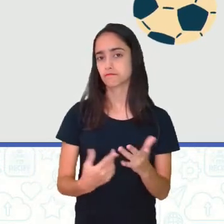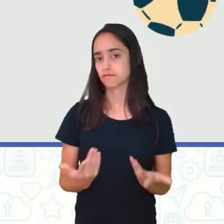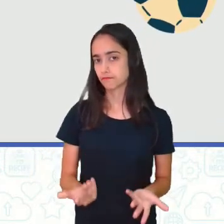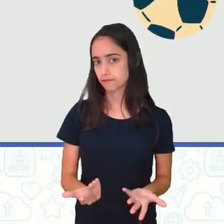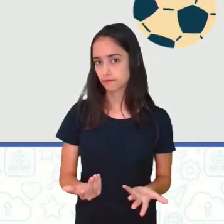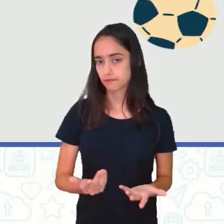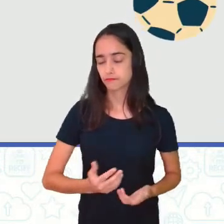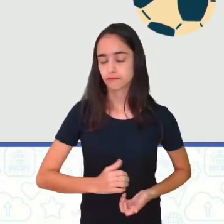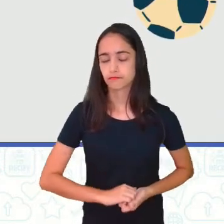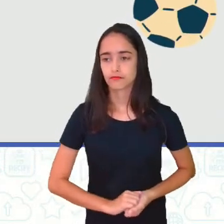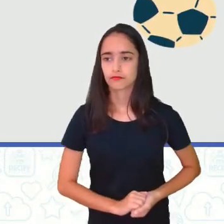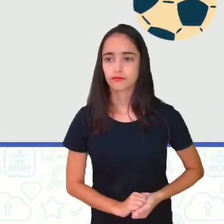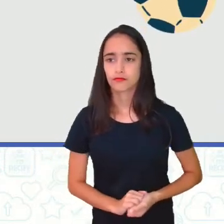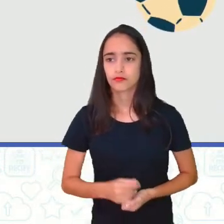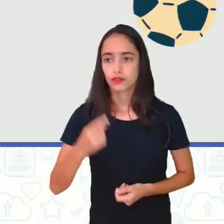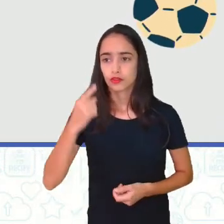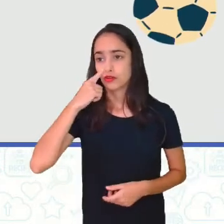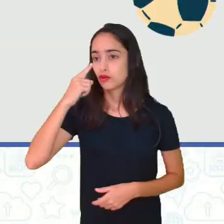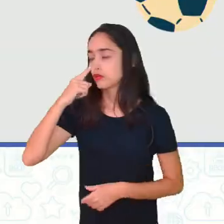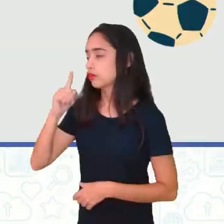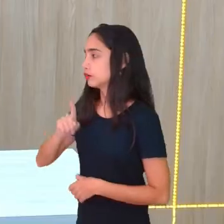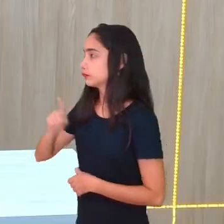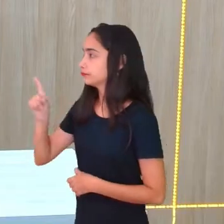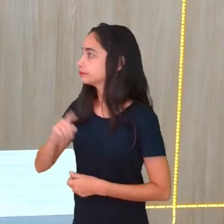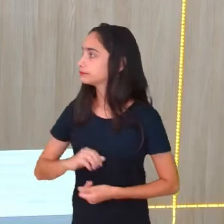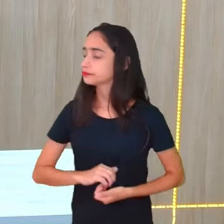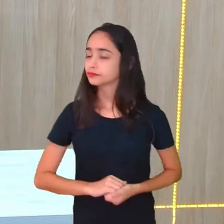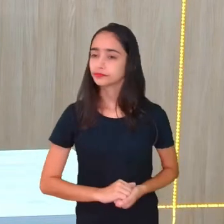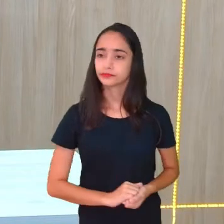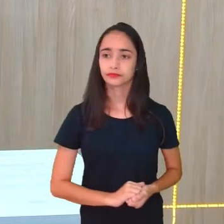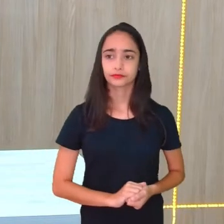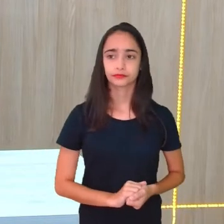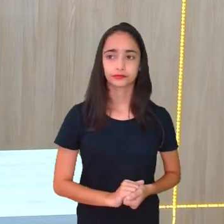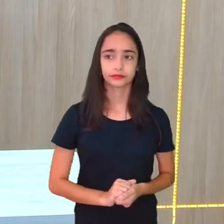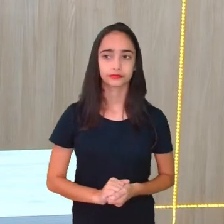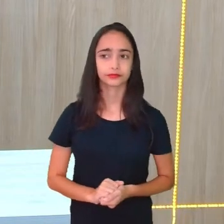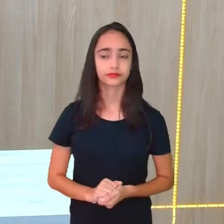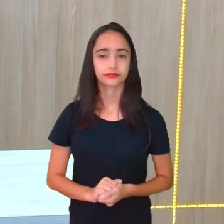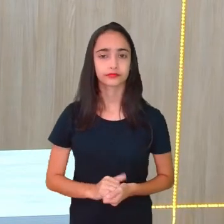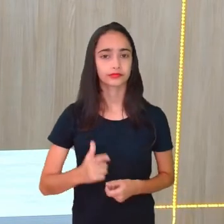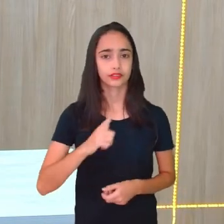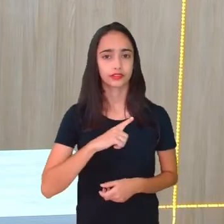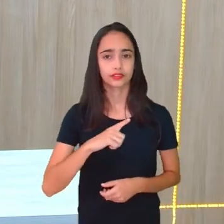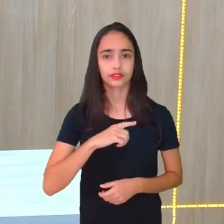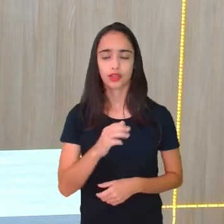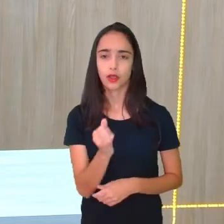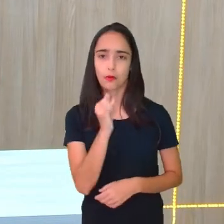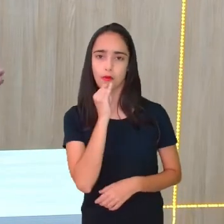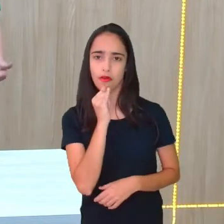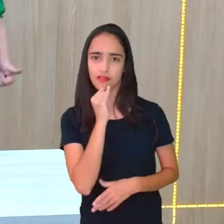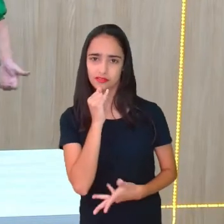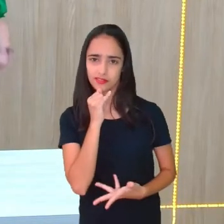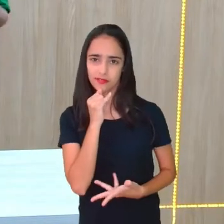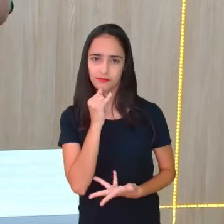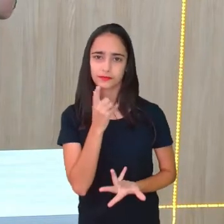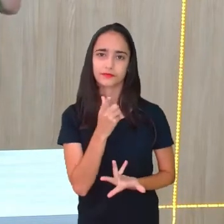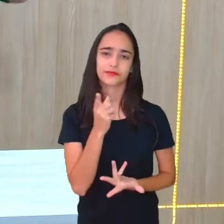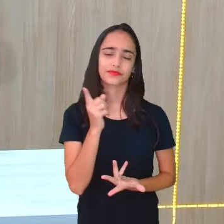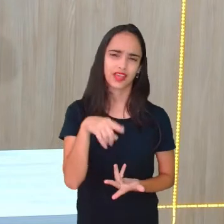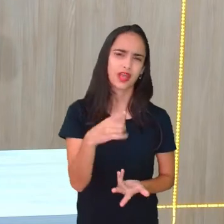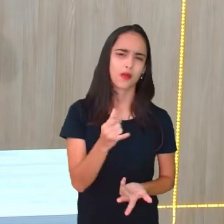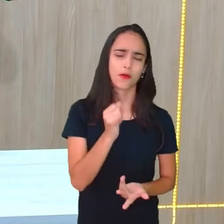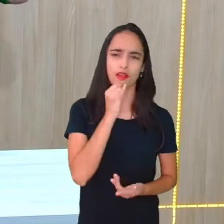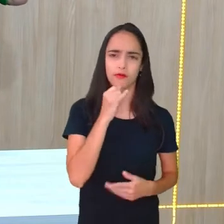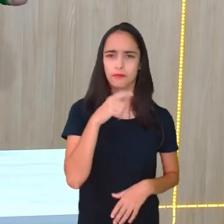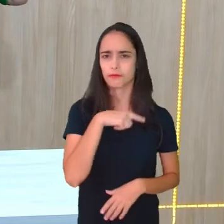espaço amostral, gente, bora aqui. Olha só, pessoal, esse exemplo aqui, ele é um exemplo para que